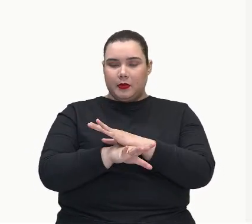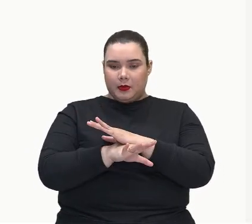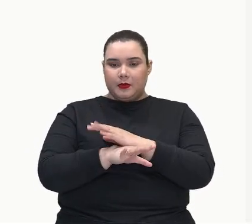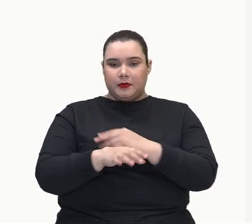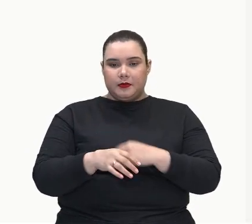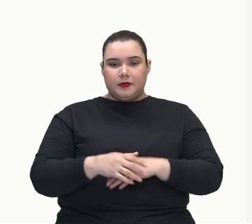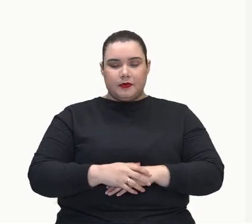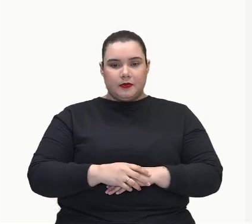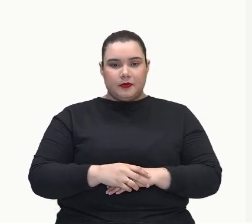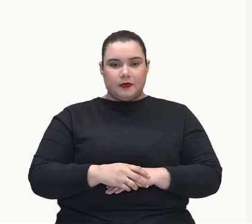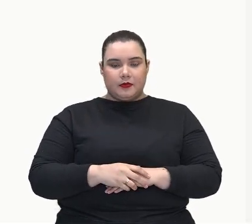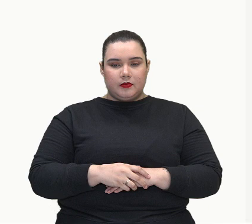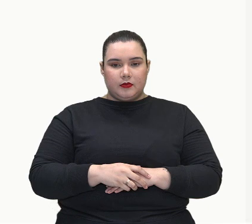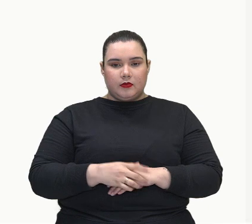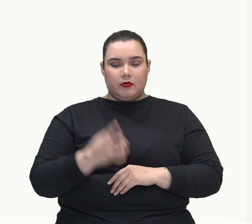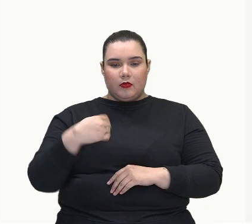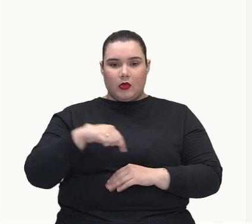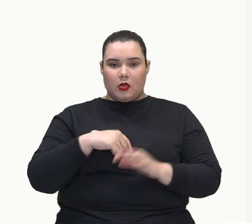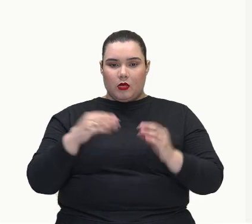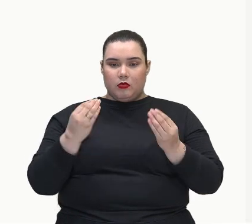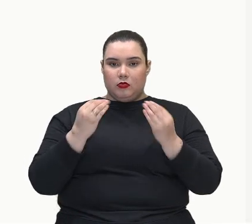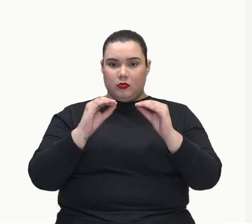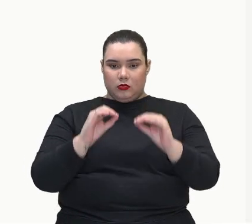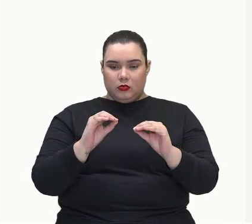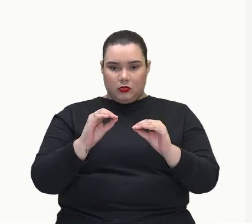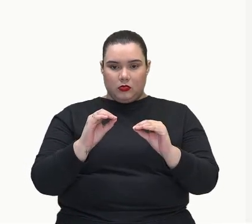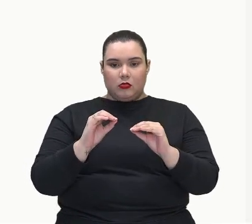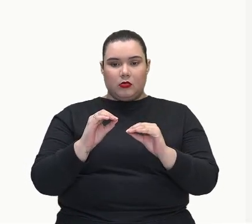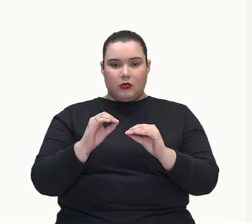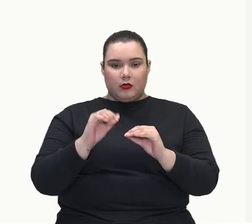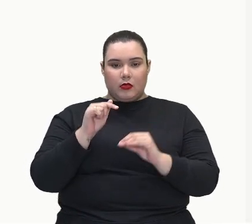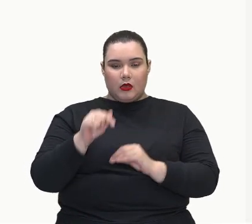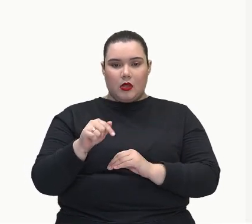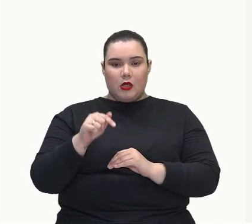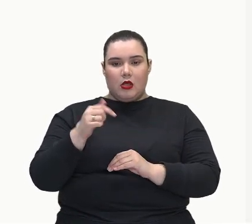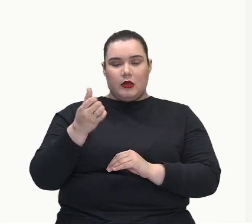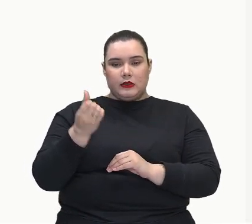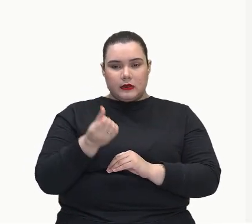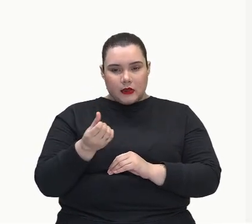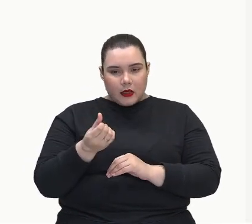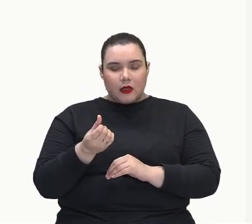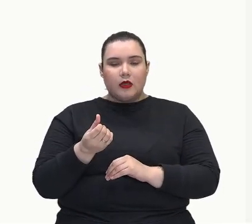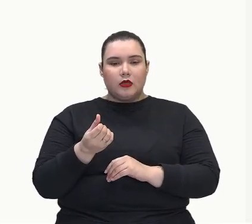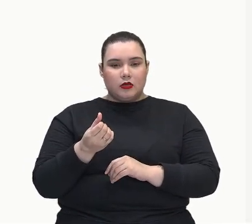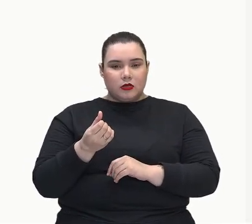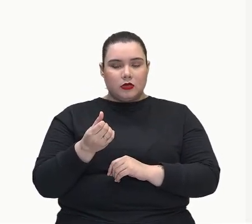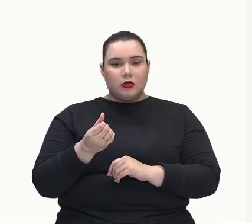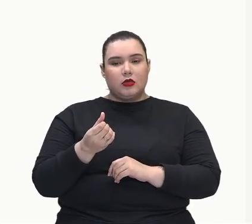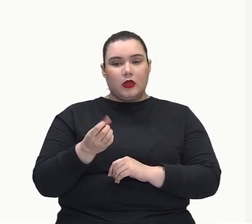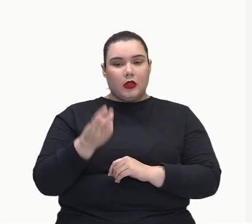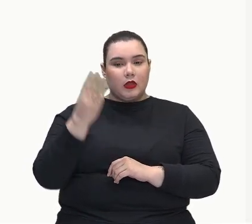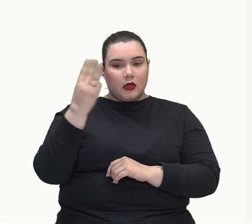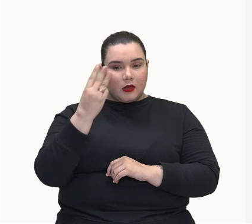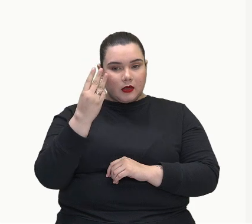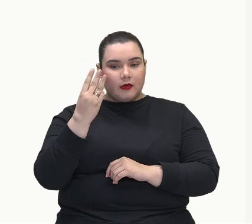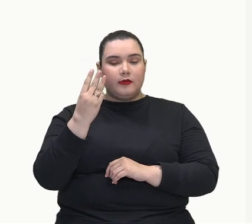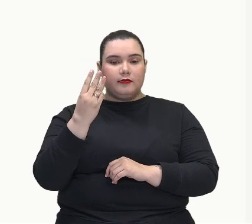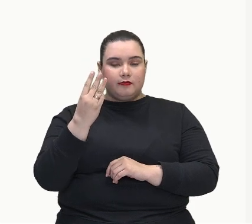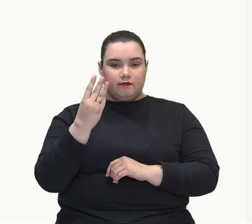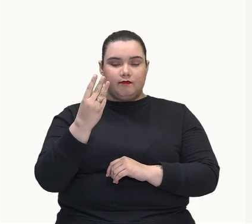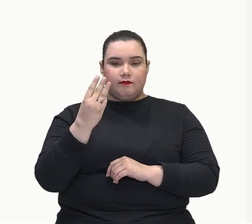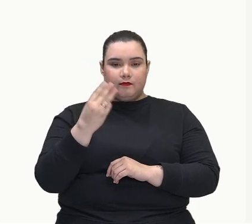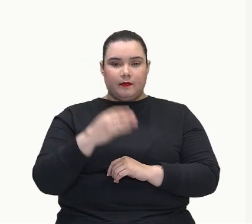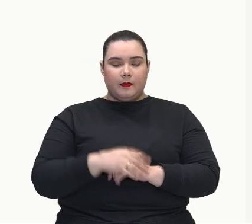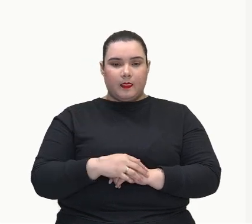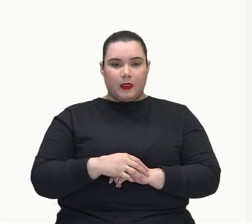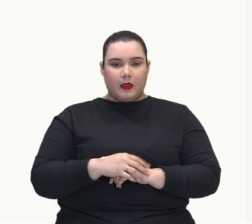Tales. A gente colocou aqui que esse valor era o 6, esse era o 3.